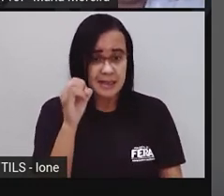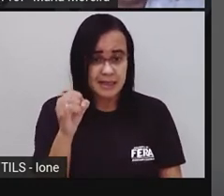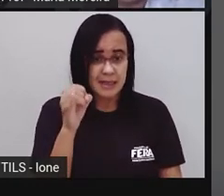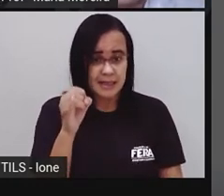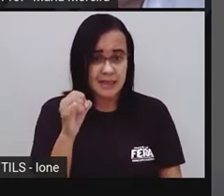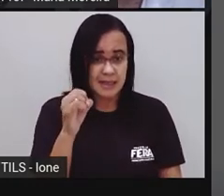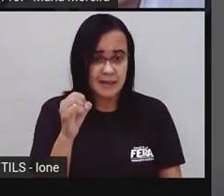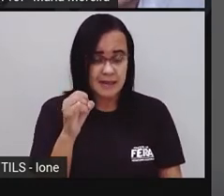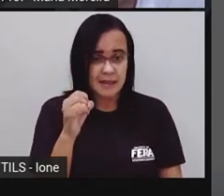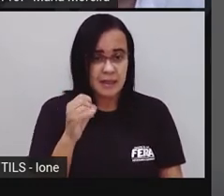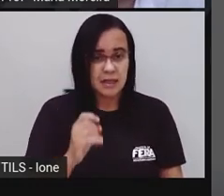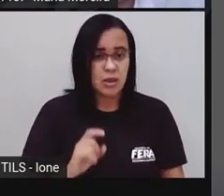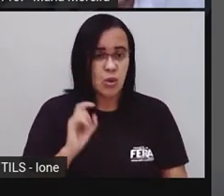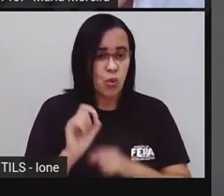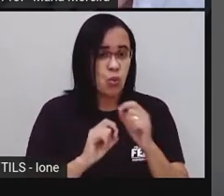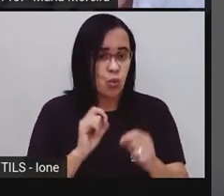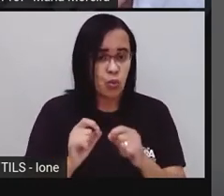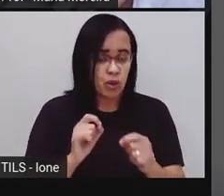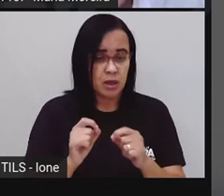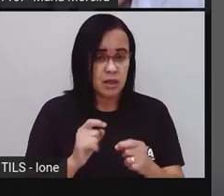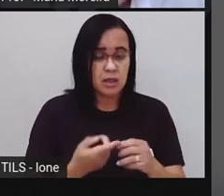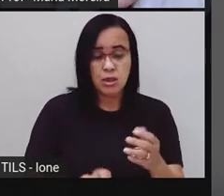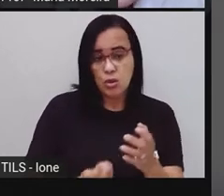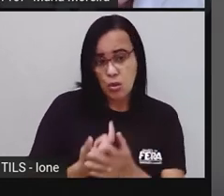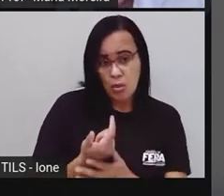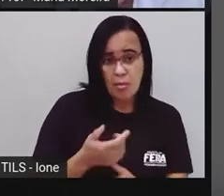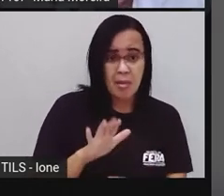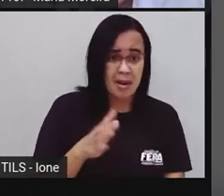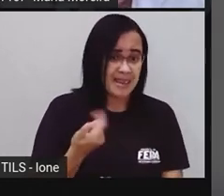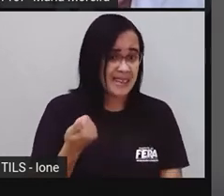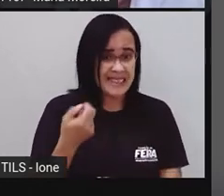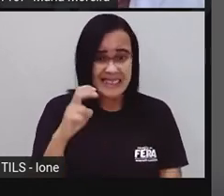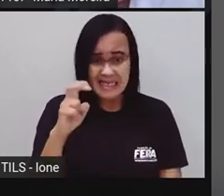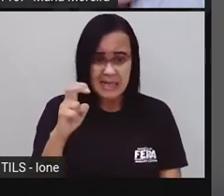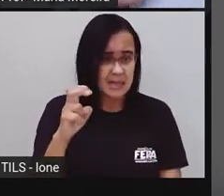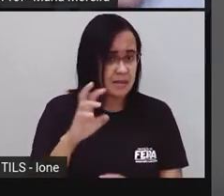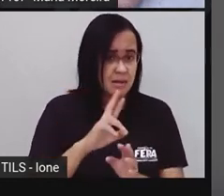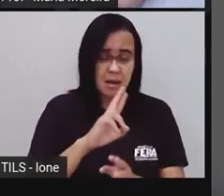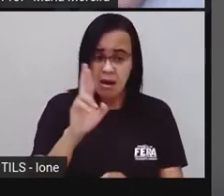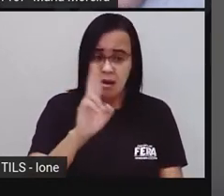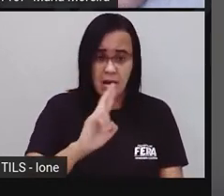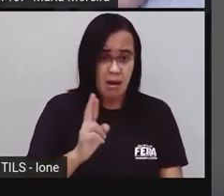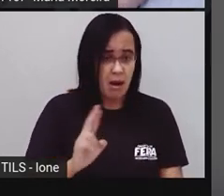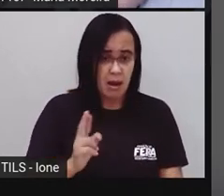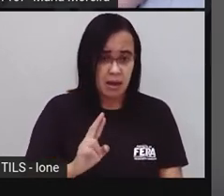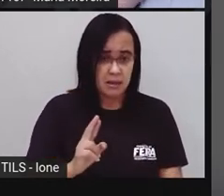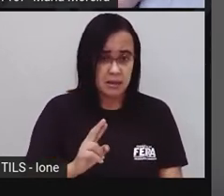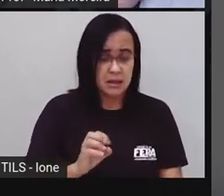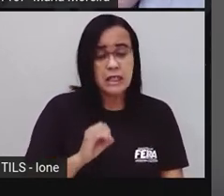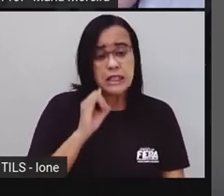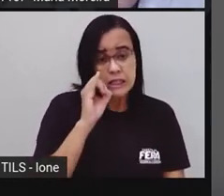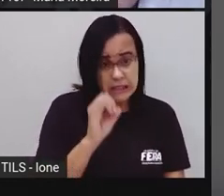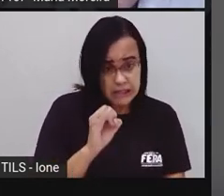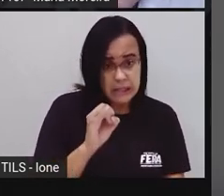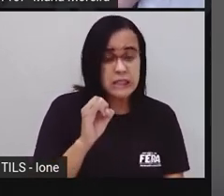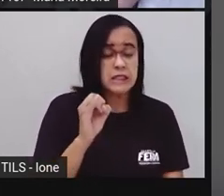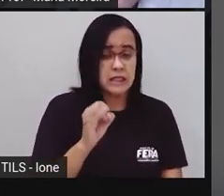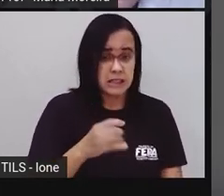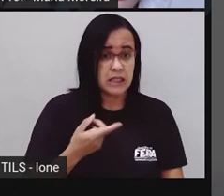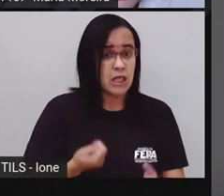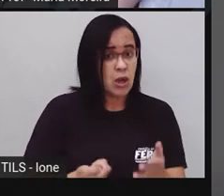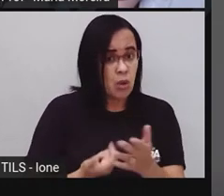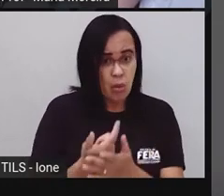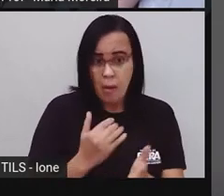ele gastou o que até 15 reais se ele gastou mais do que 15 ele não vai ter dinheiro então ele só